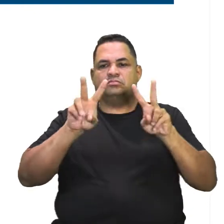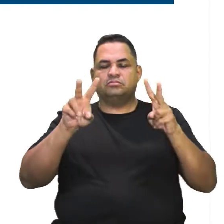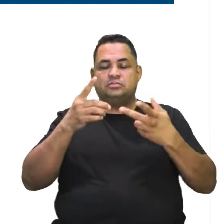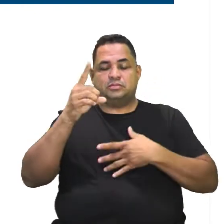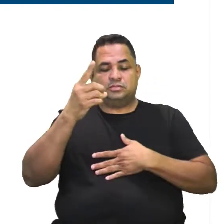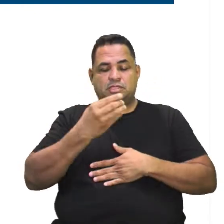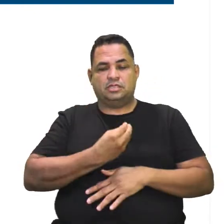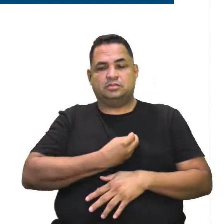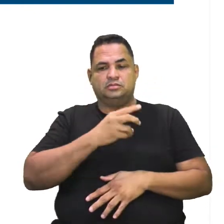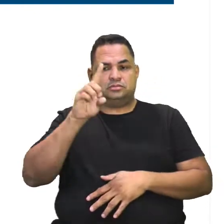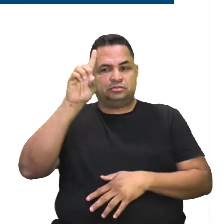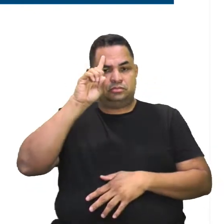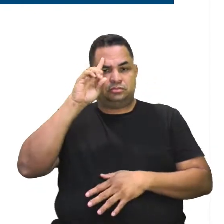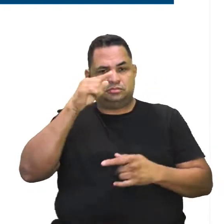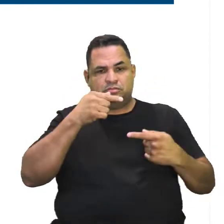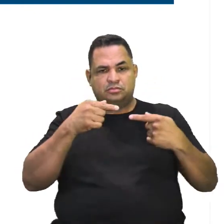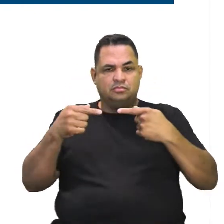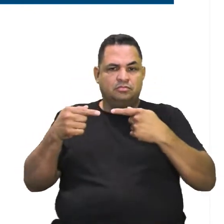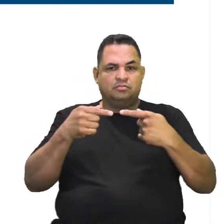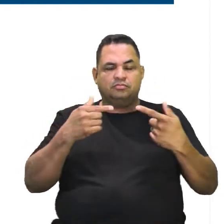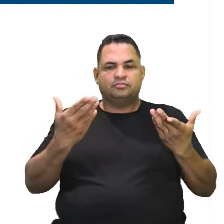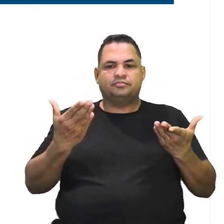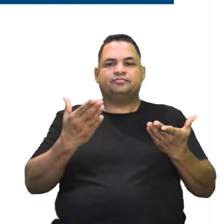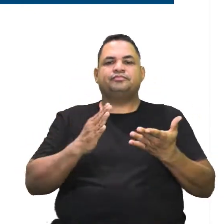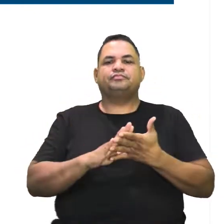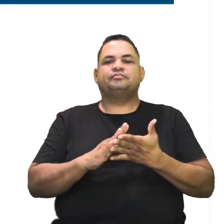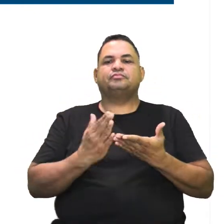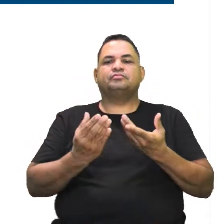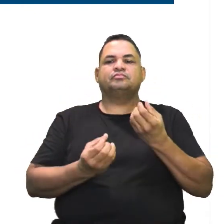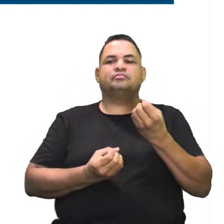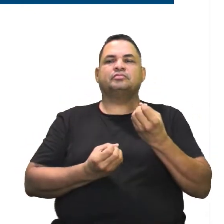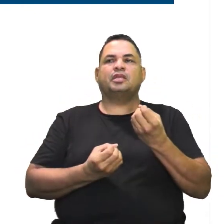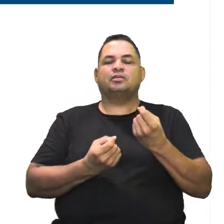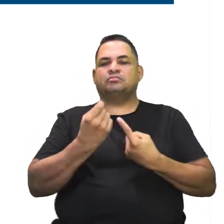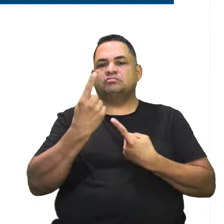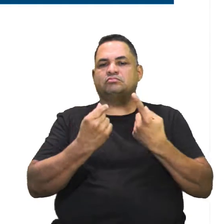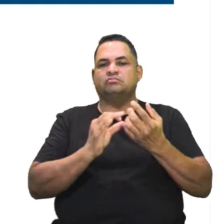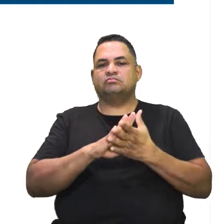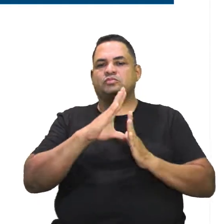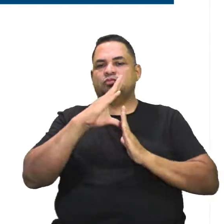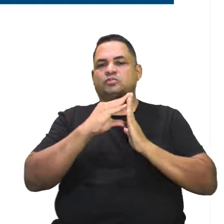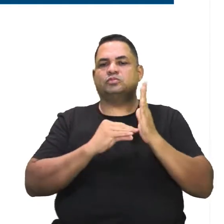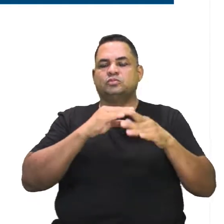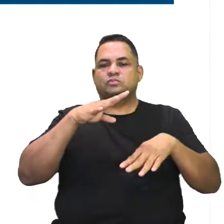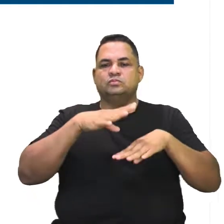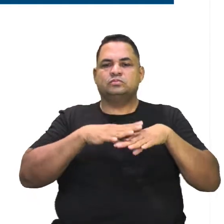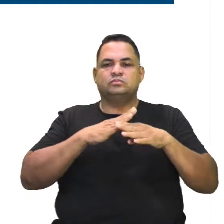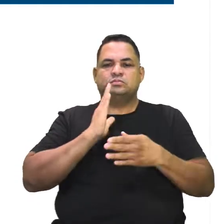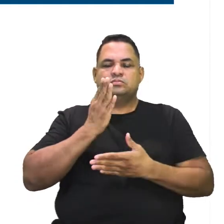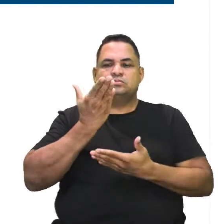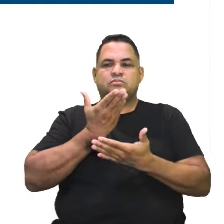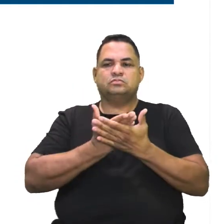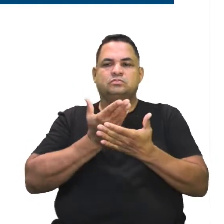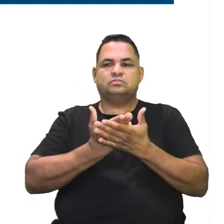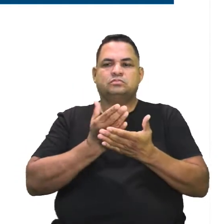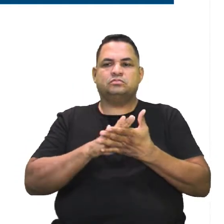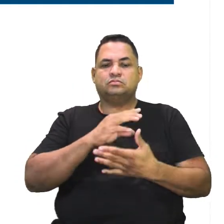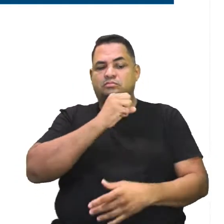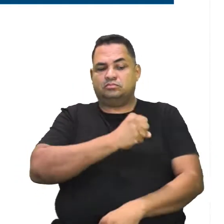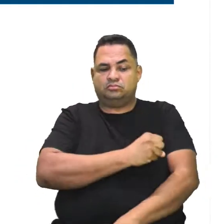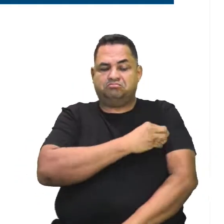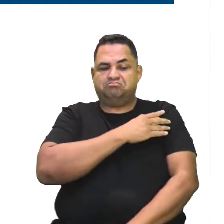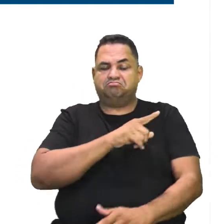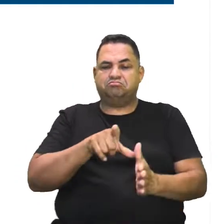no dia a dia, vamos associar esses conceitos com alguns conteúdos de matemática já estudados em séries